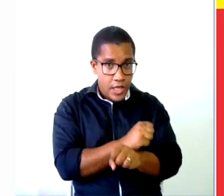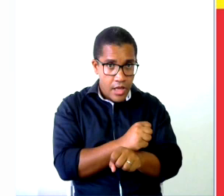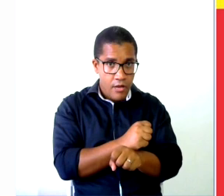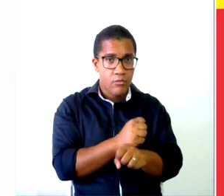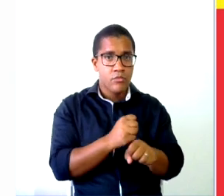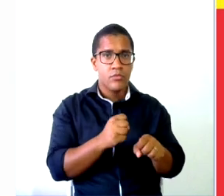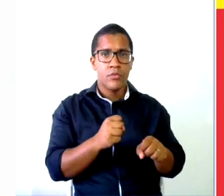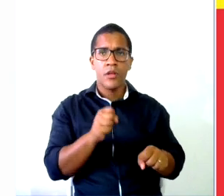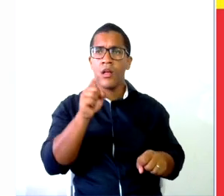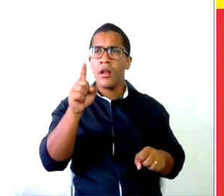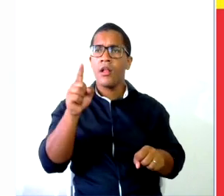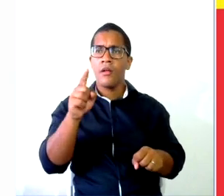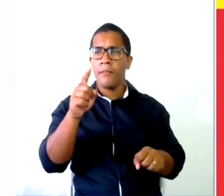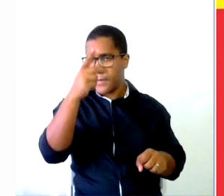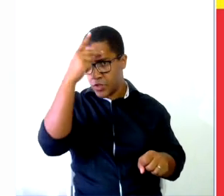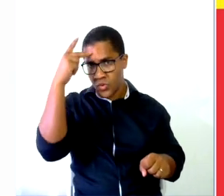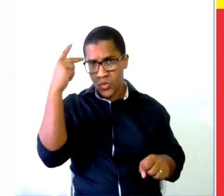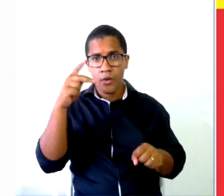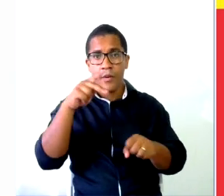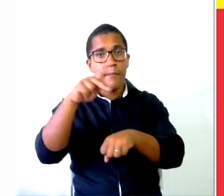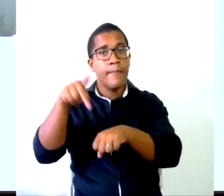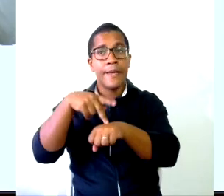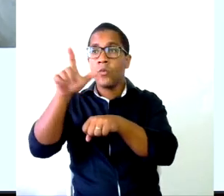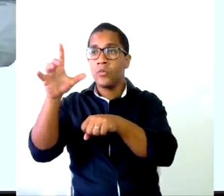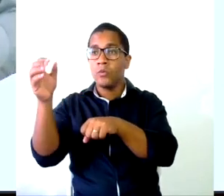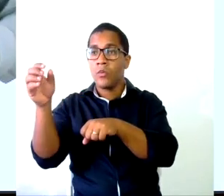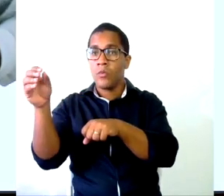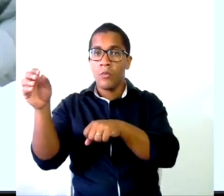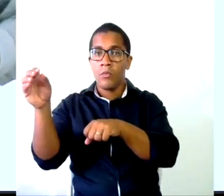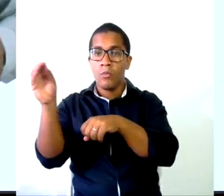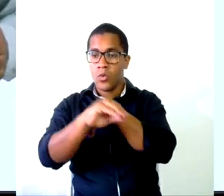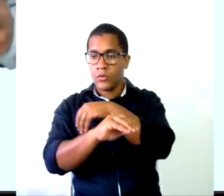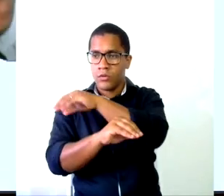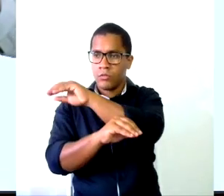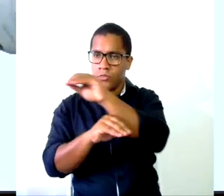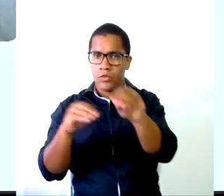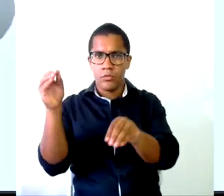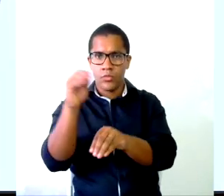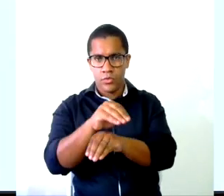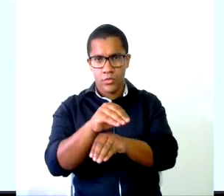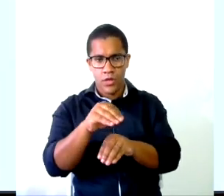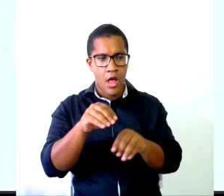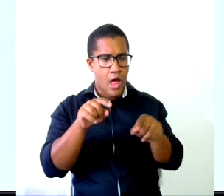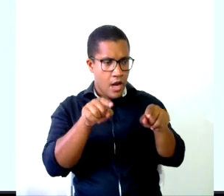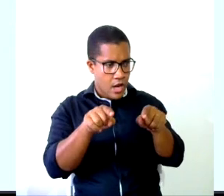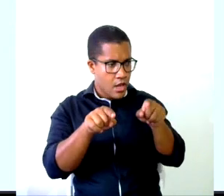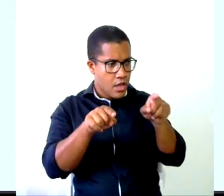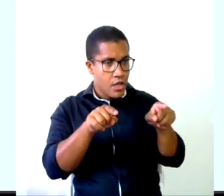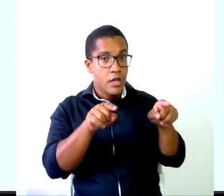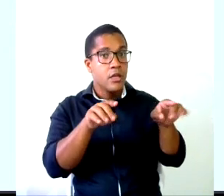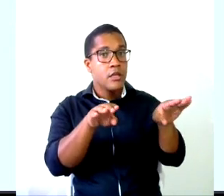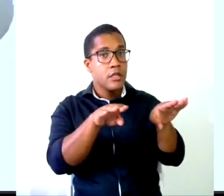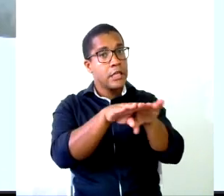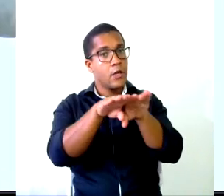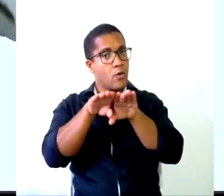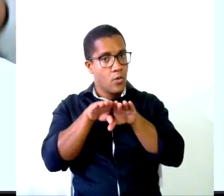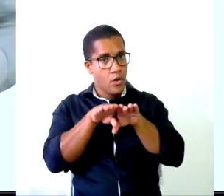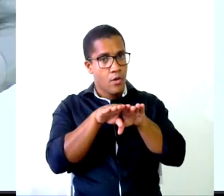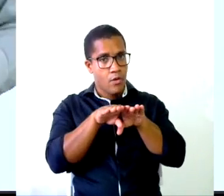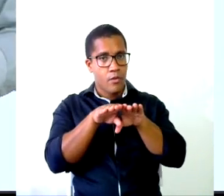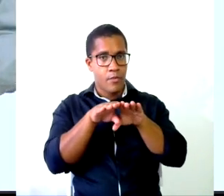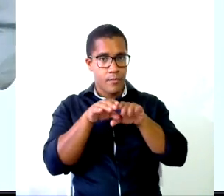estrangeiros residentes em Atenas. Lembrando que, embora seja incorporado